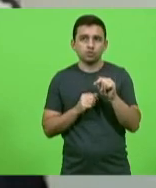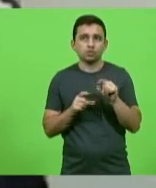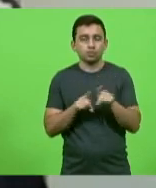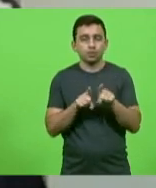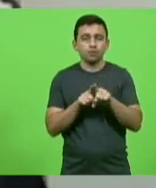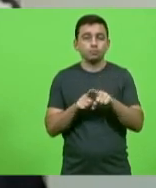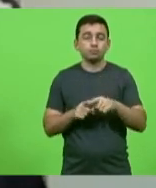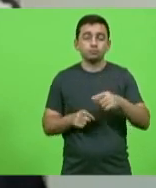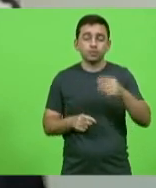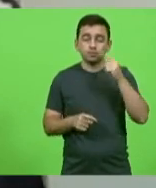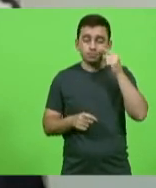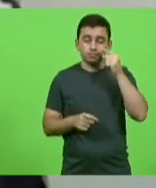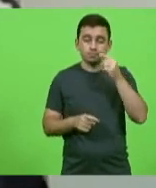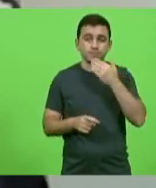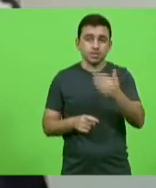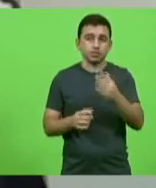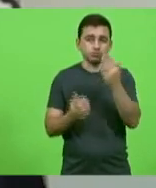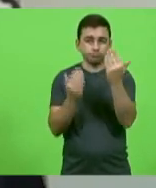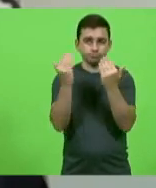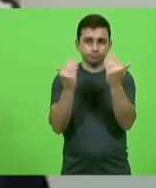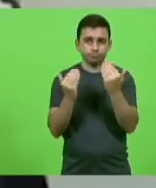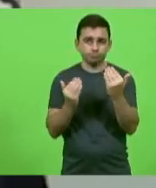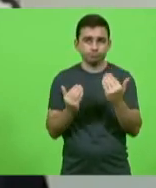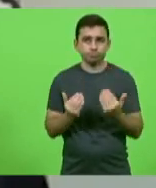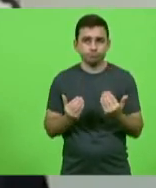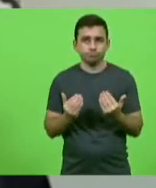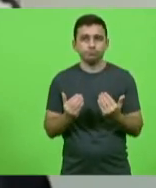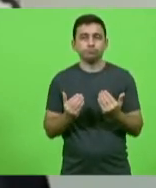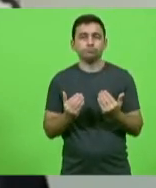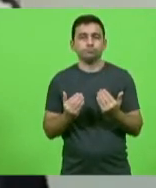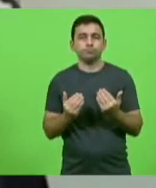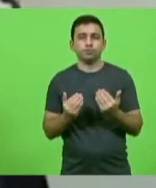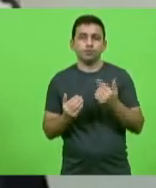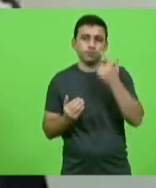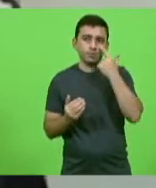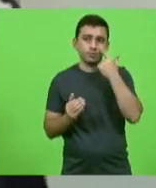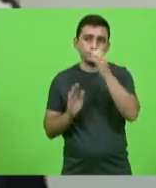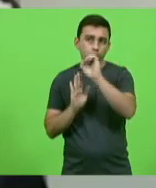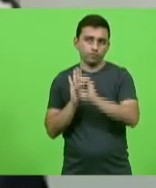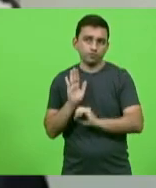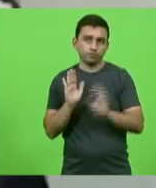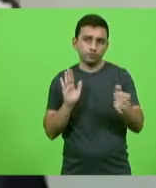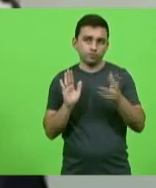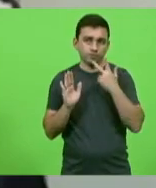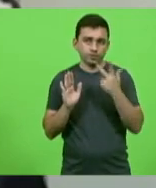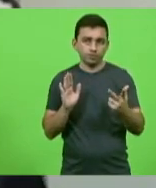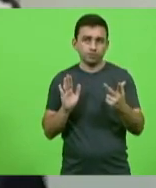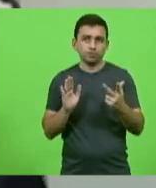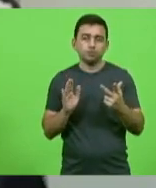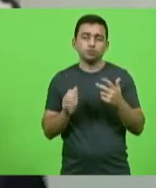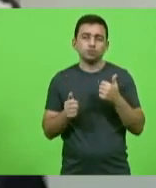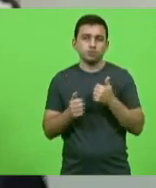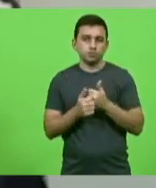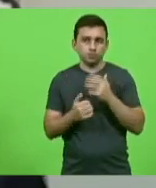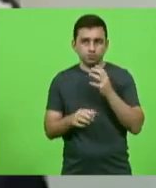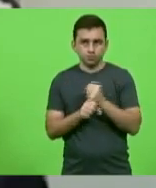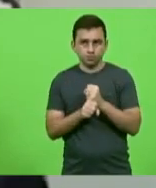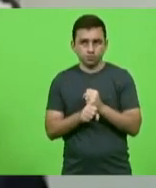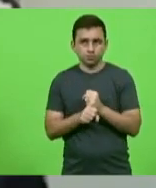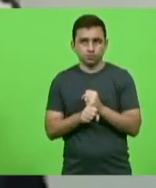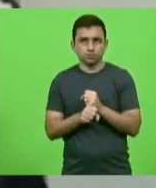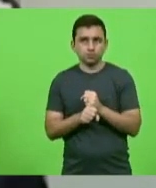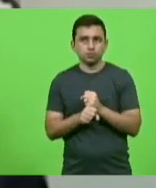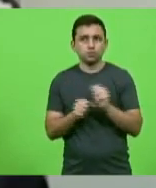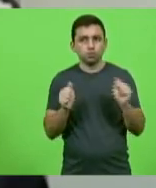vistas aos jogadores e aos anunciantes acerca do Ofício já citado do Tribunal de Contas do Estado